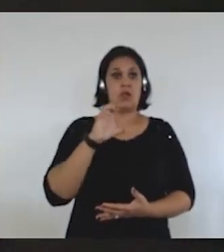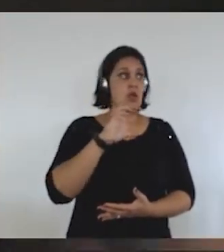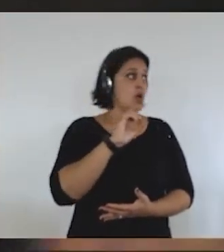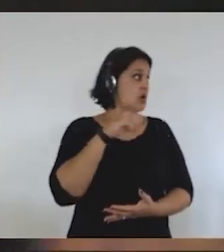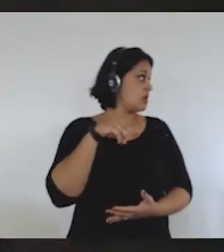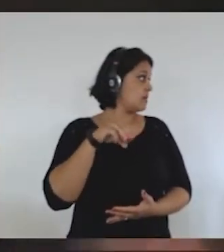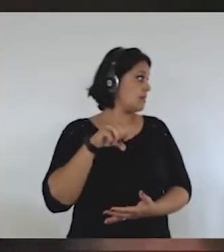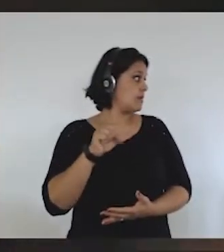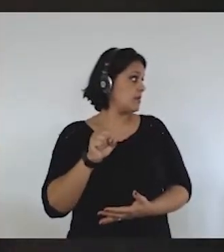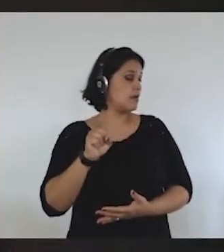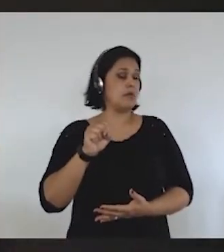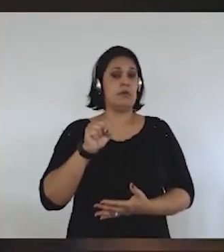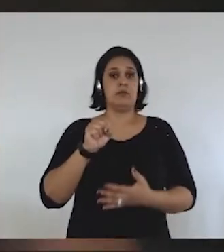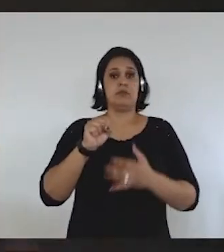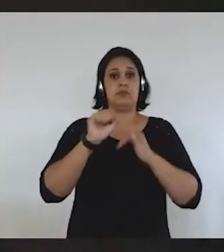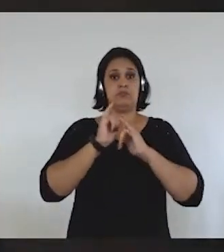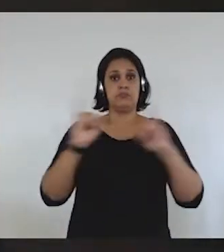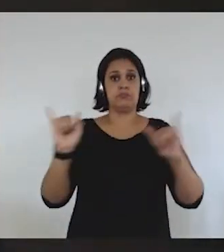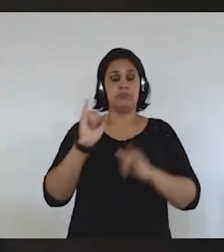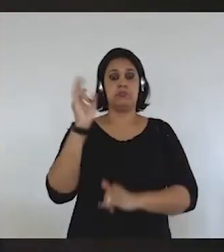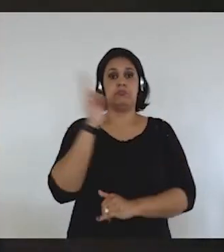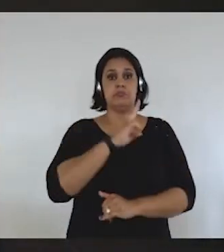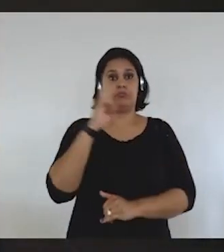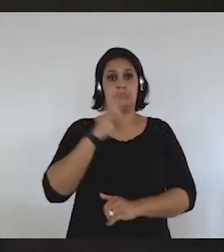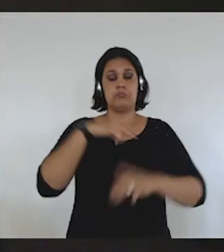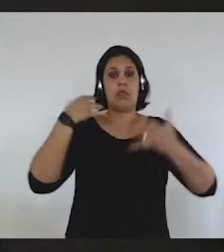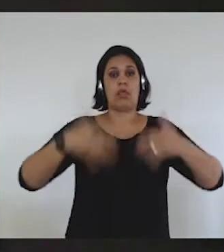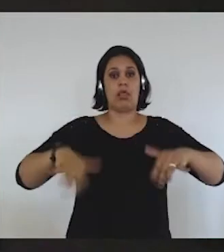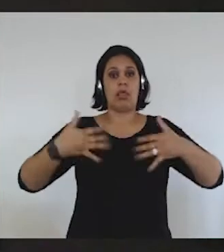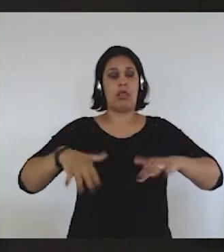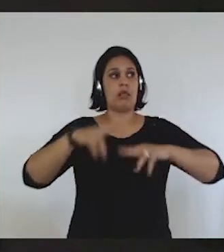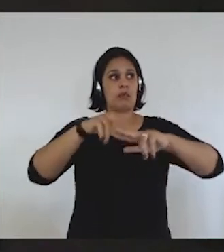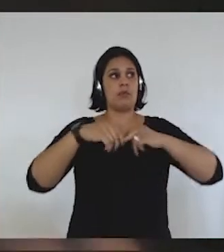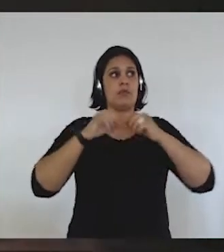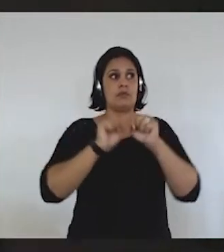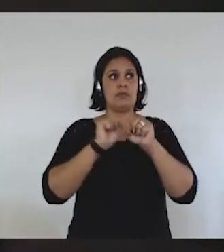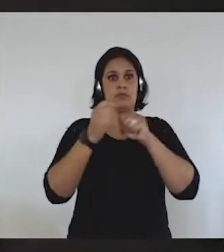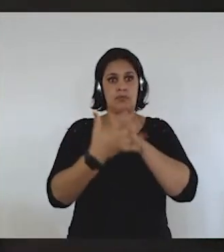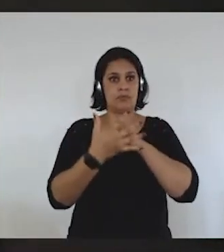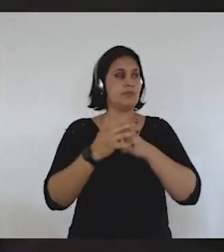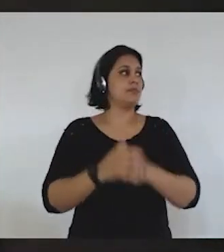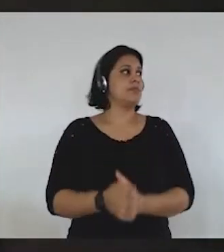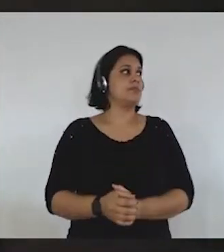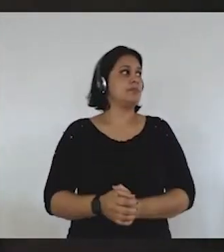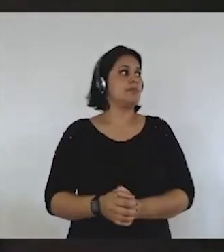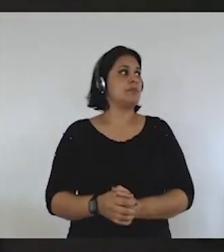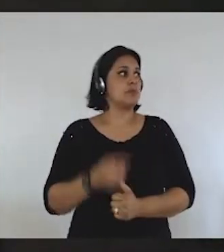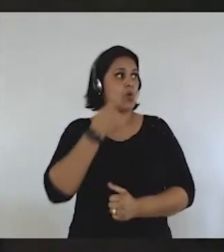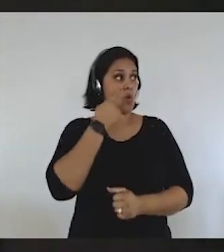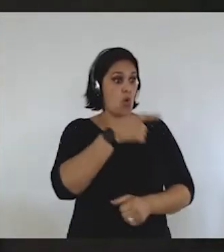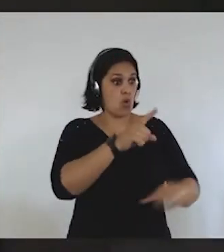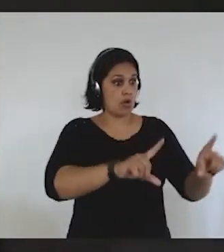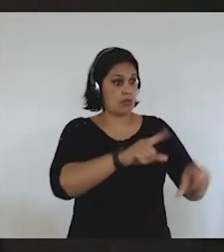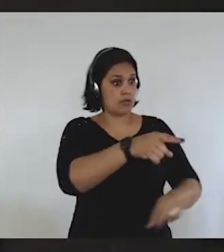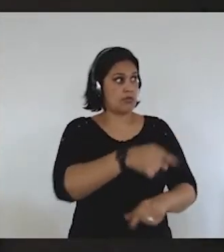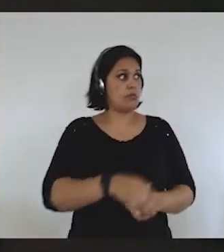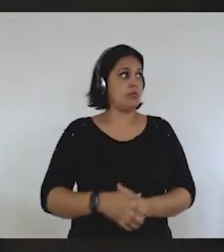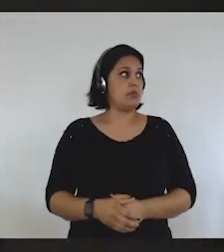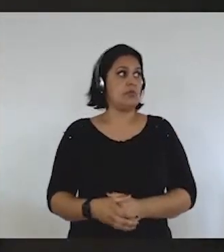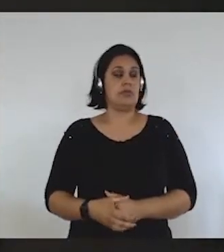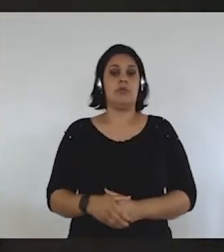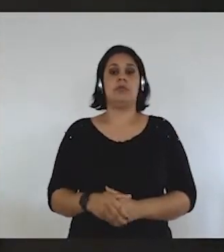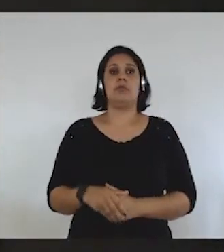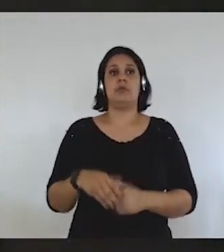oficialmente estado de pandemia por conta do coronavírus. E aí, de pronto, surgem